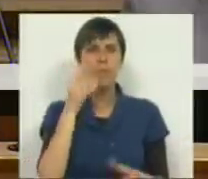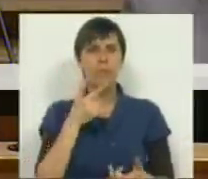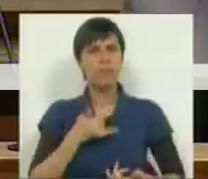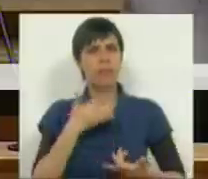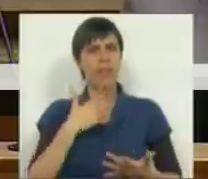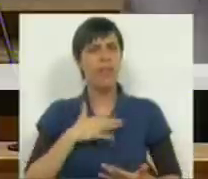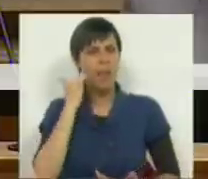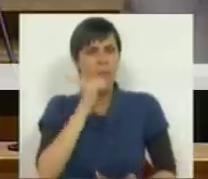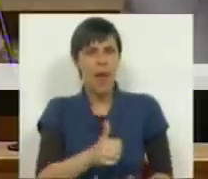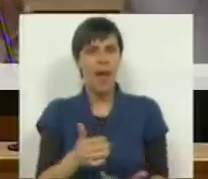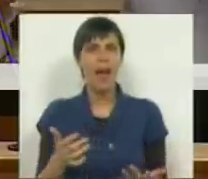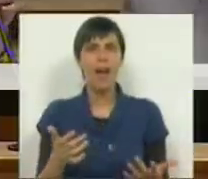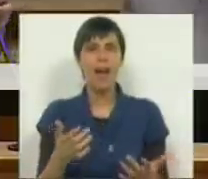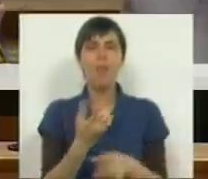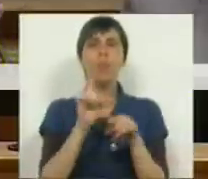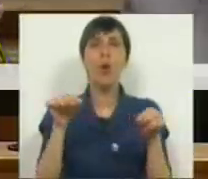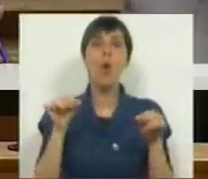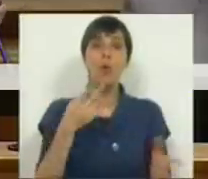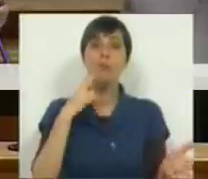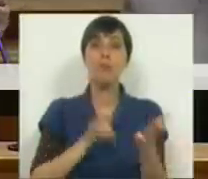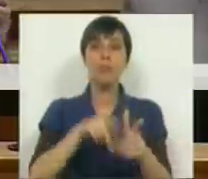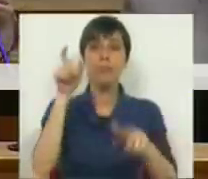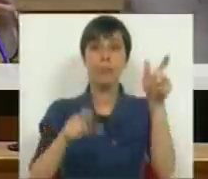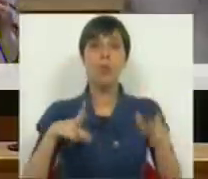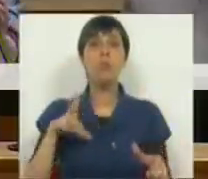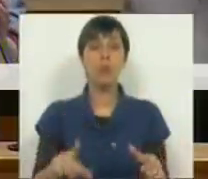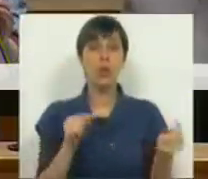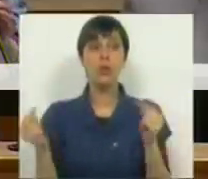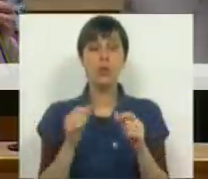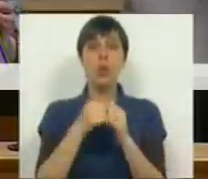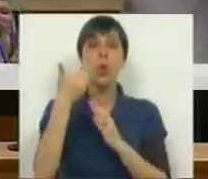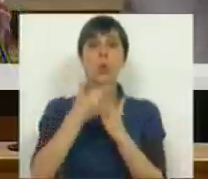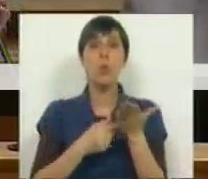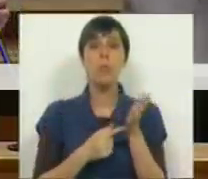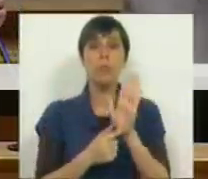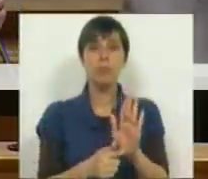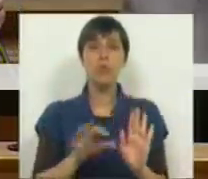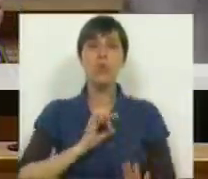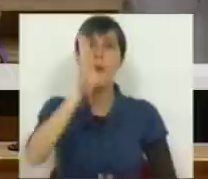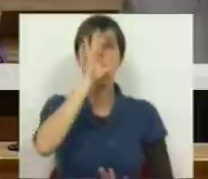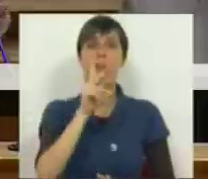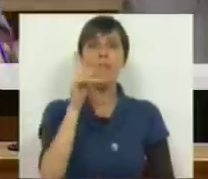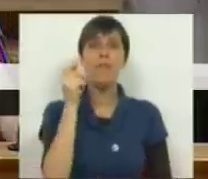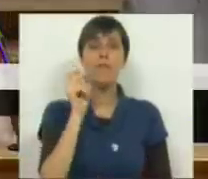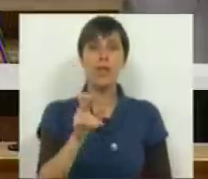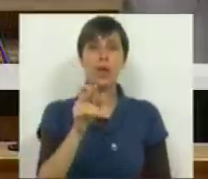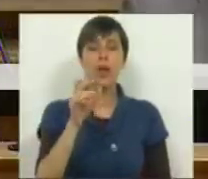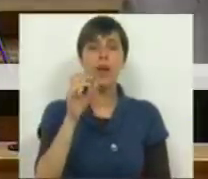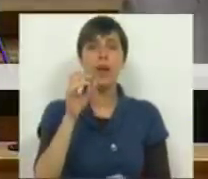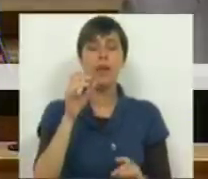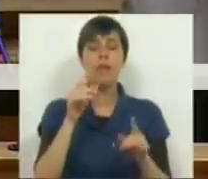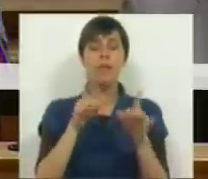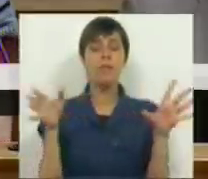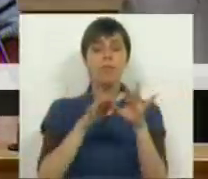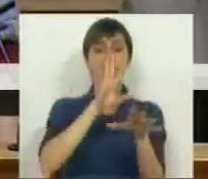ensurdecedor. Na verdade, hoje os portugueses estão a discutir o documento que foi apresentado pelo Sr. Ministro Vítor Gaspar, documento